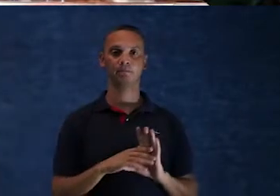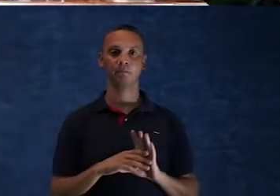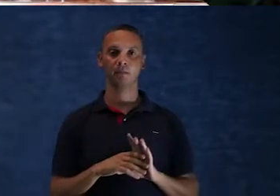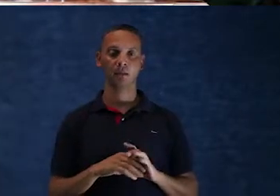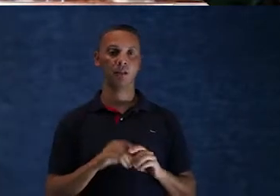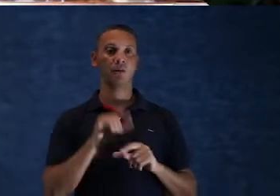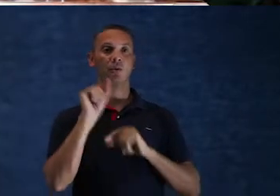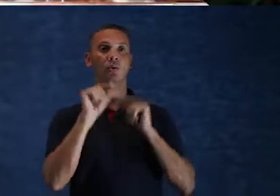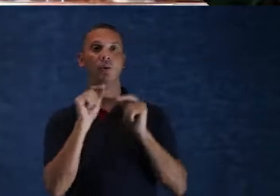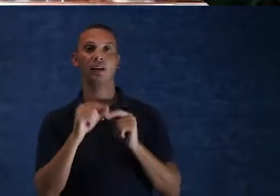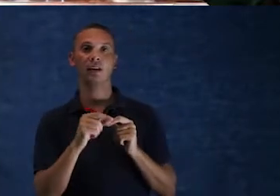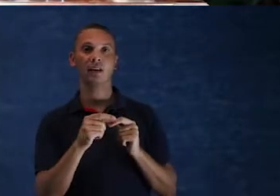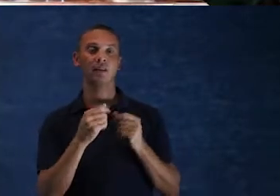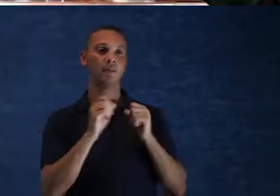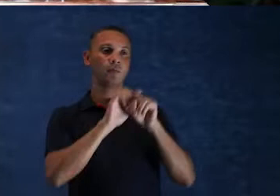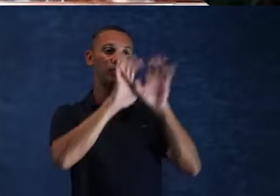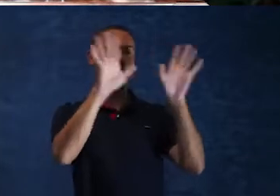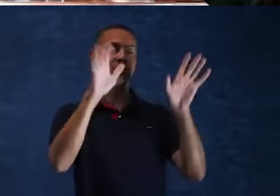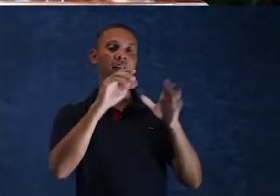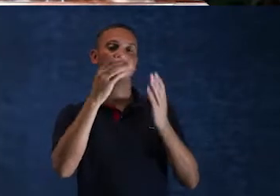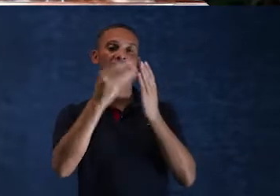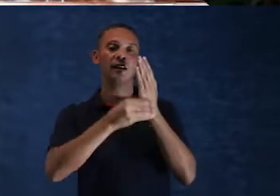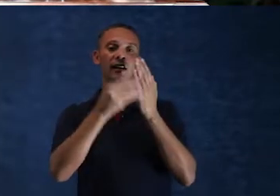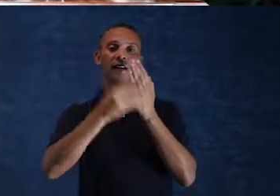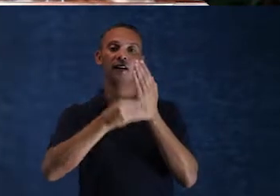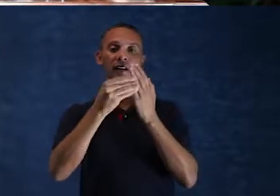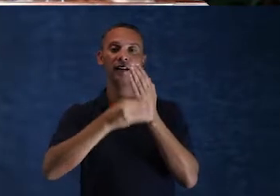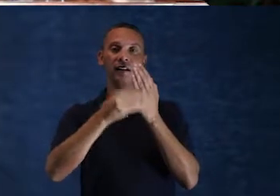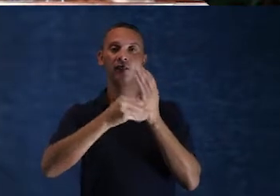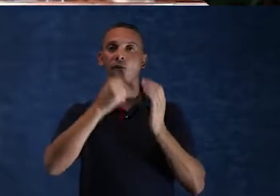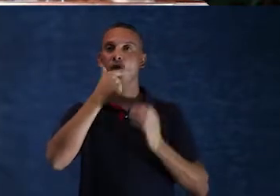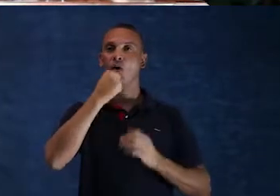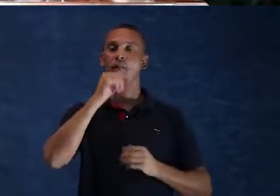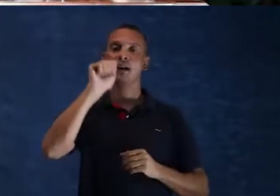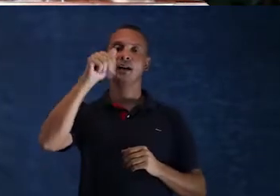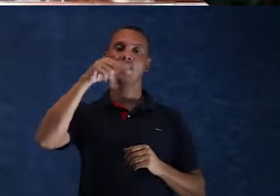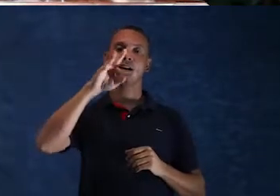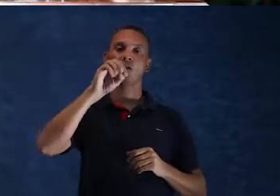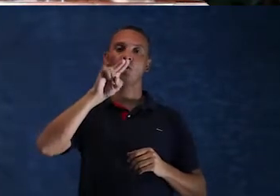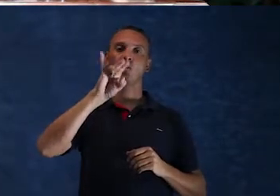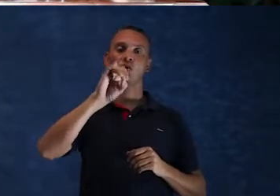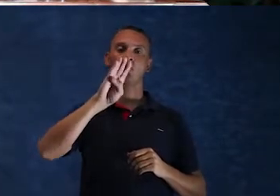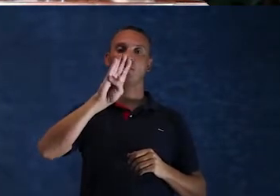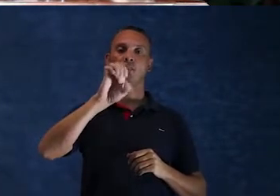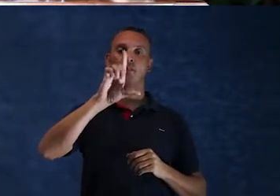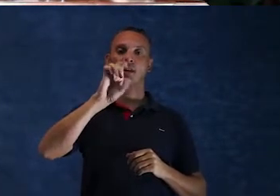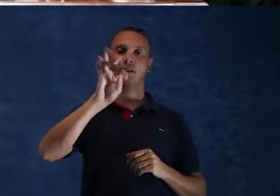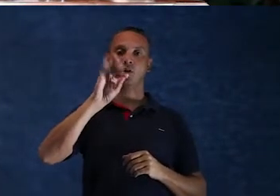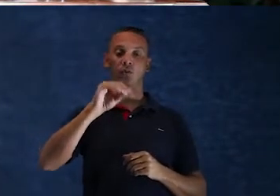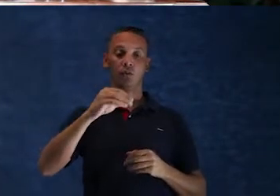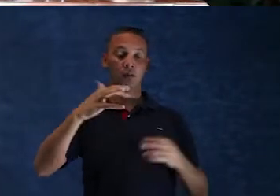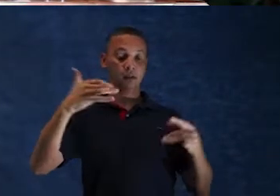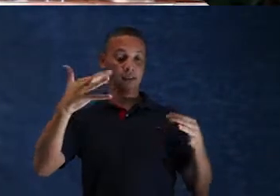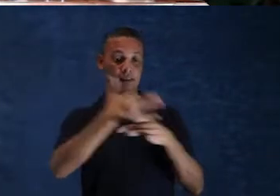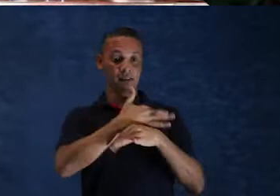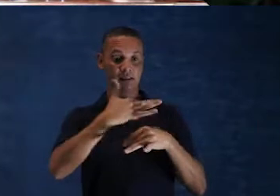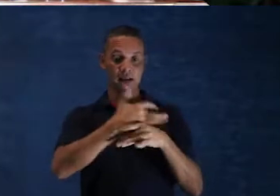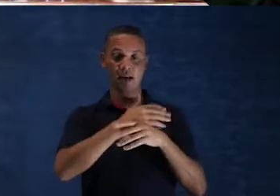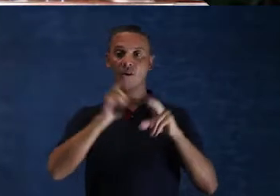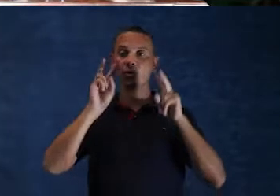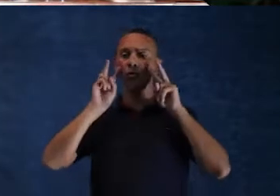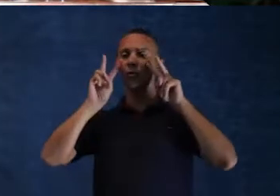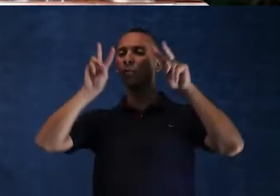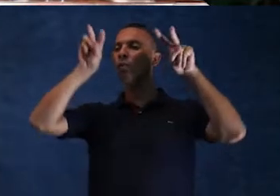reveladora epígrafe do livro organizado pelo Tony Bellotto, A Cidade Não É o que se Vê do Pão de Açúcar, de